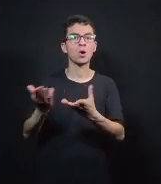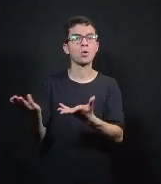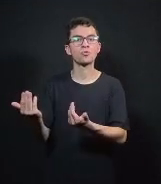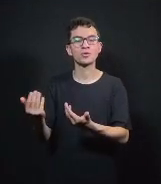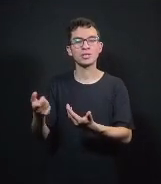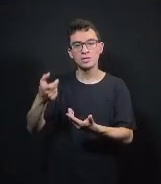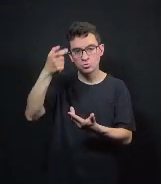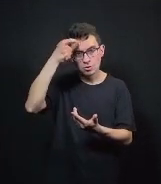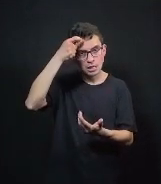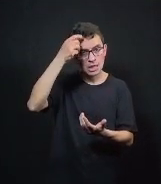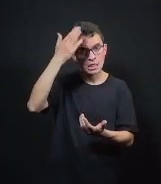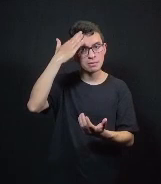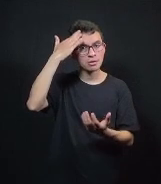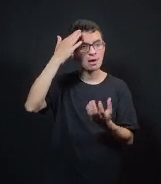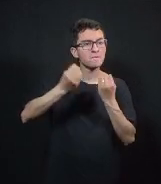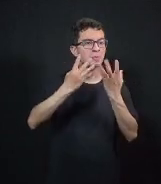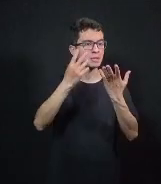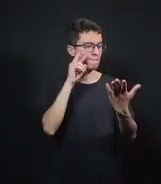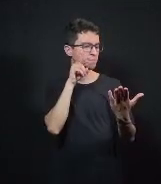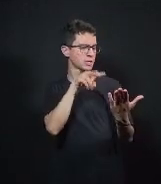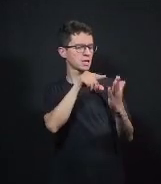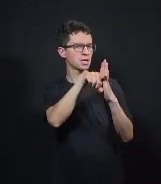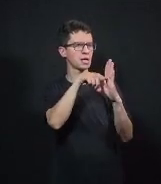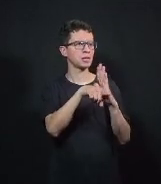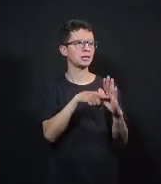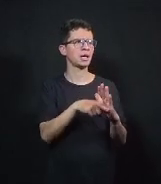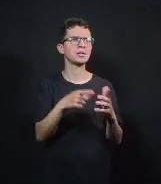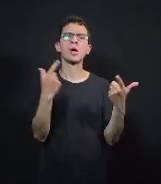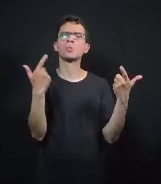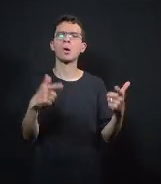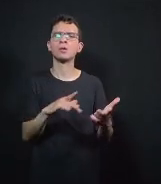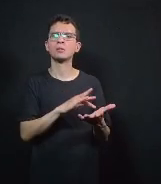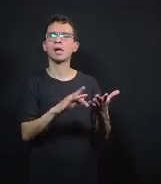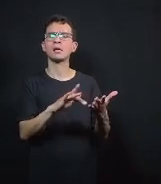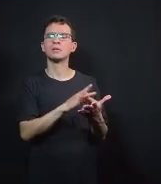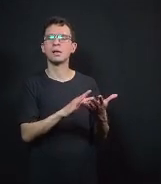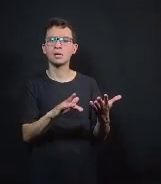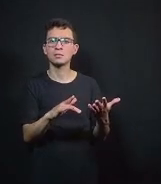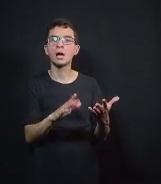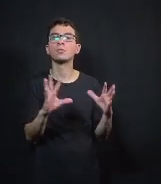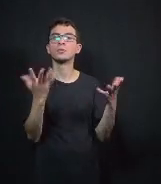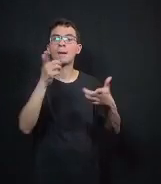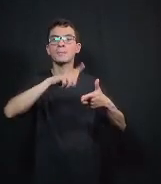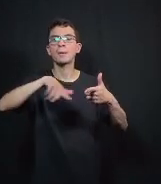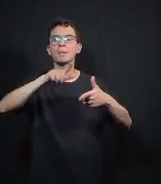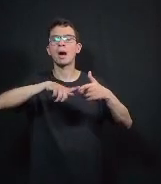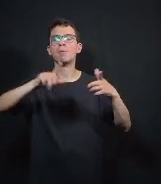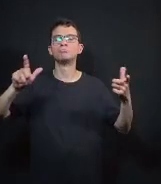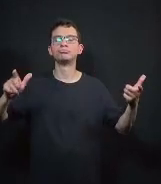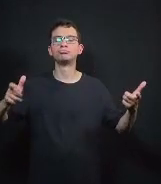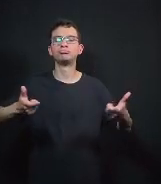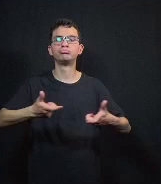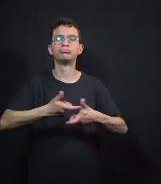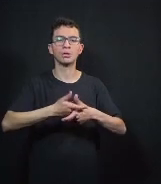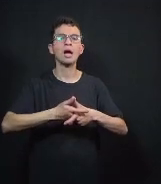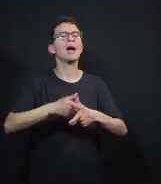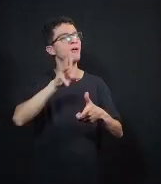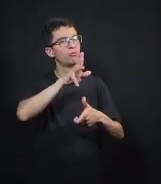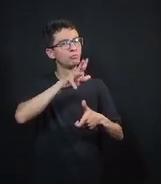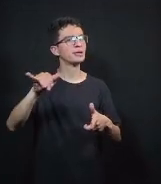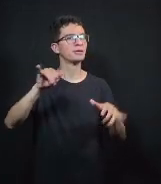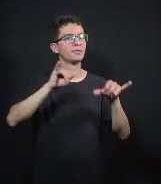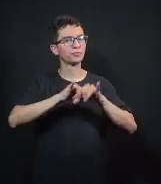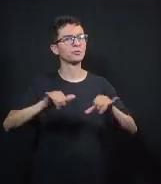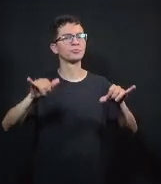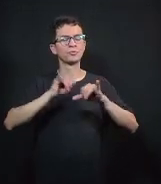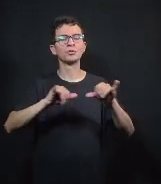forma de consumir informação no ambiente digital, que vai diminuir o problema da desinformação